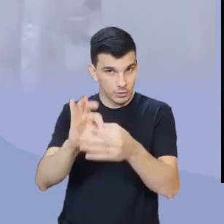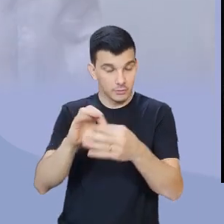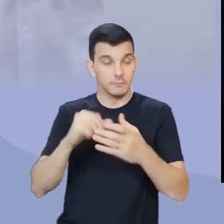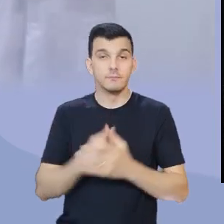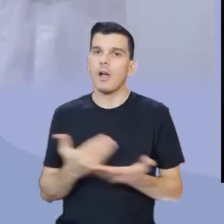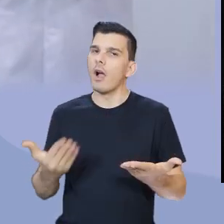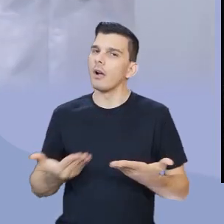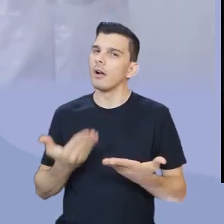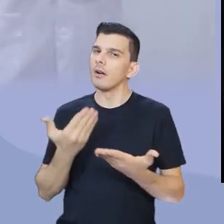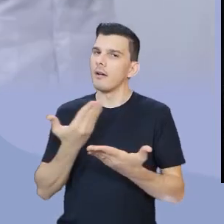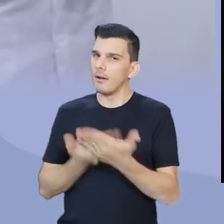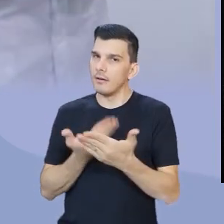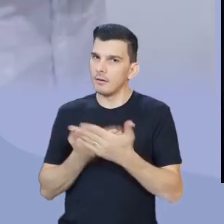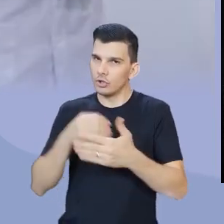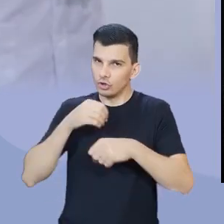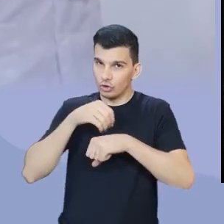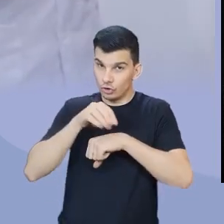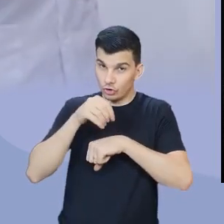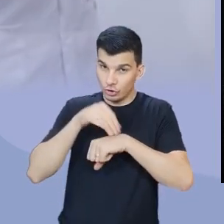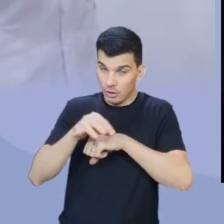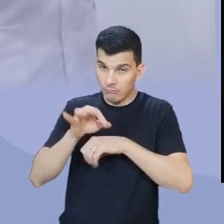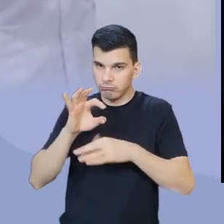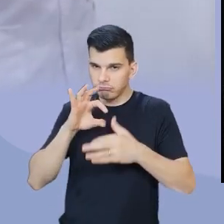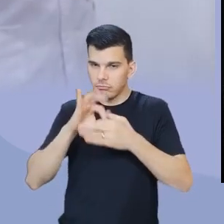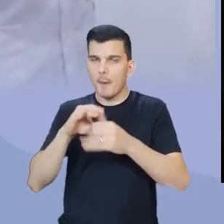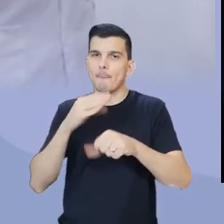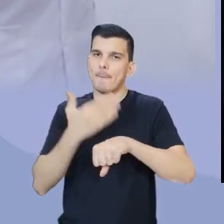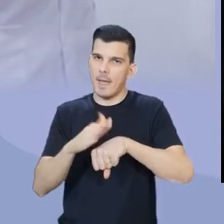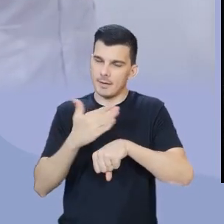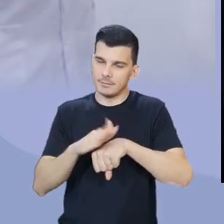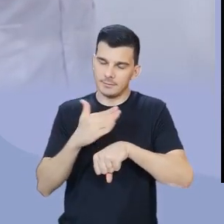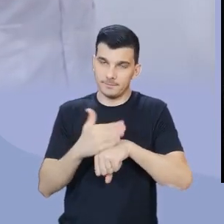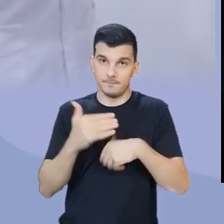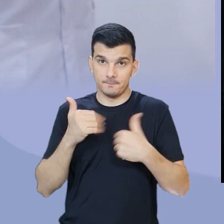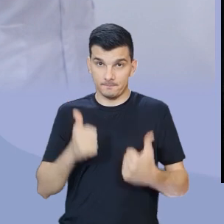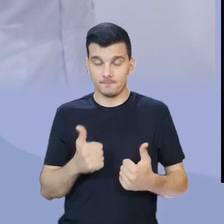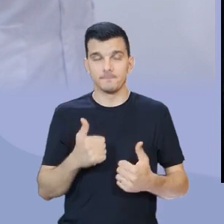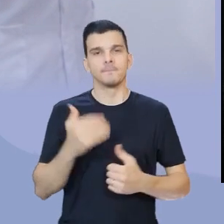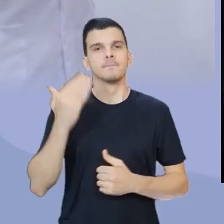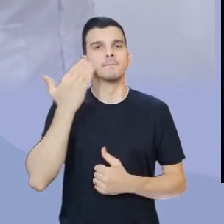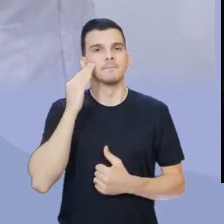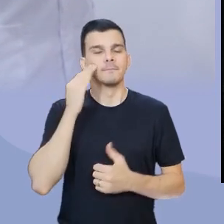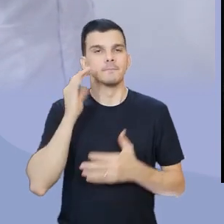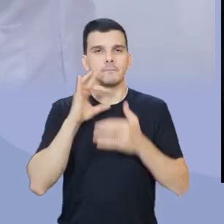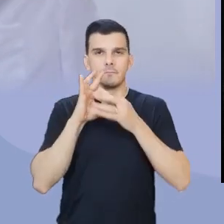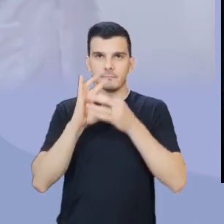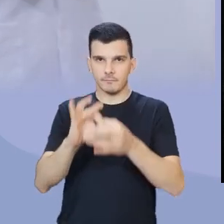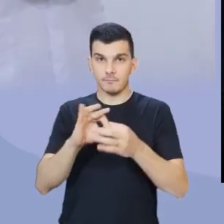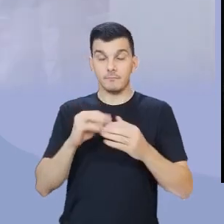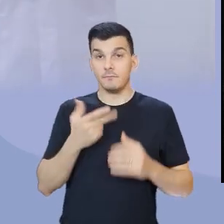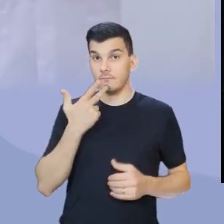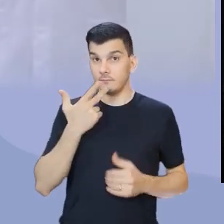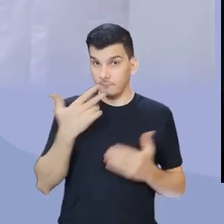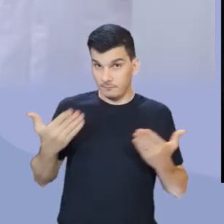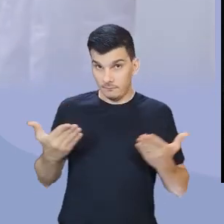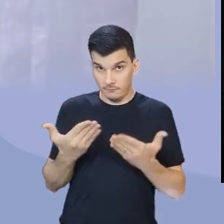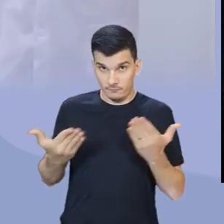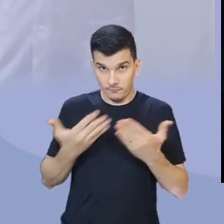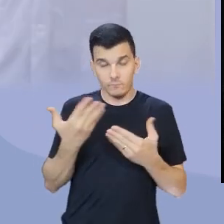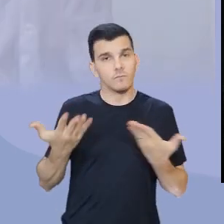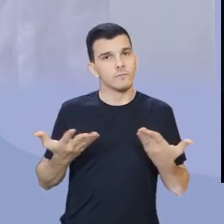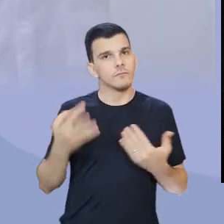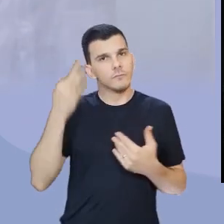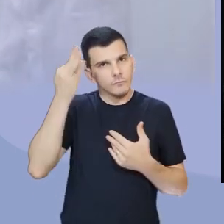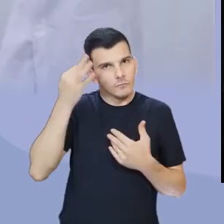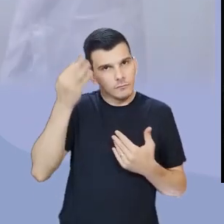na Hackmatic a gente faz o quê? A teoria dentro da questão. Então pega a visão que eu vou te falar agora. Qual é a teoria